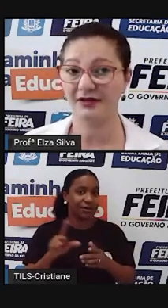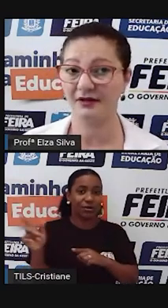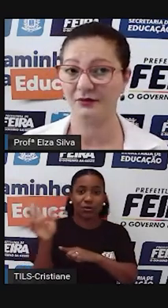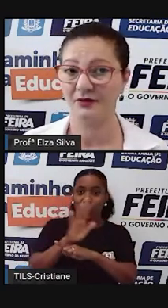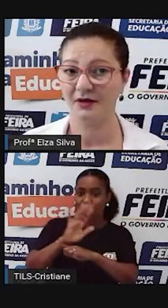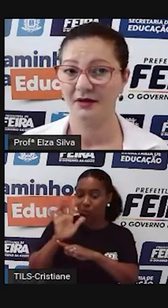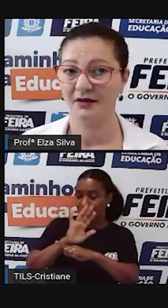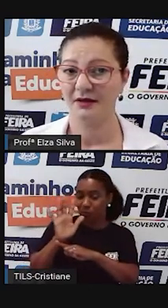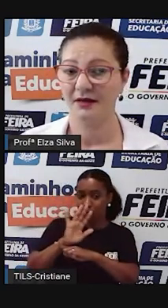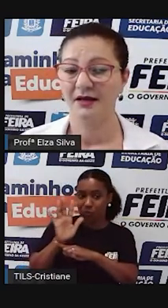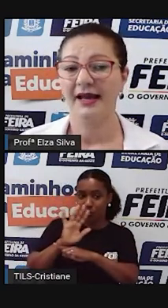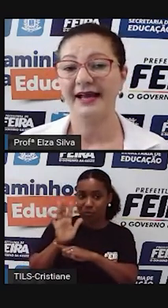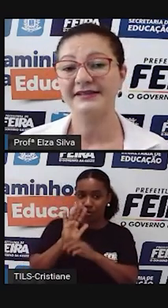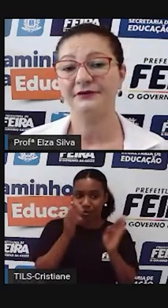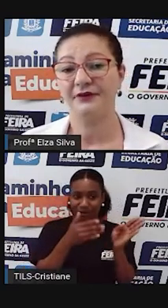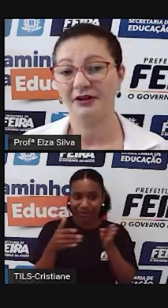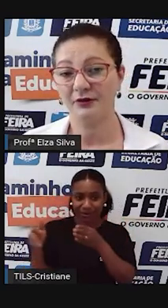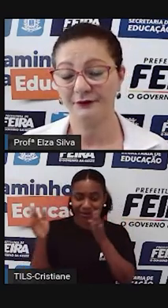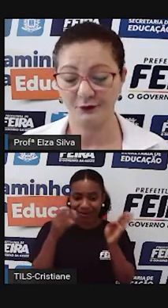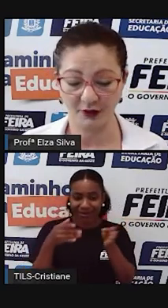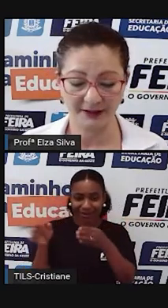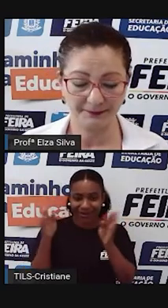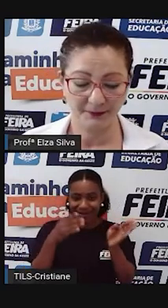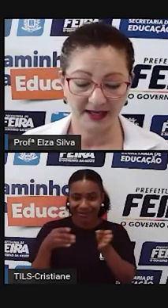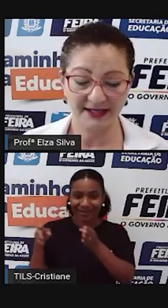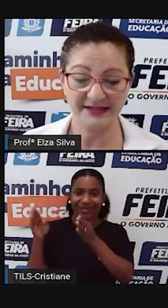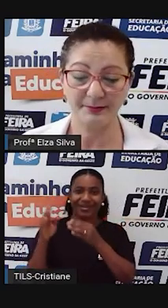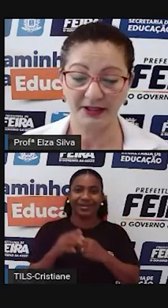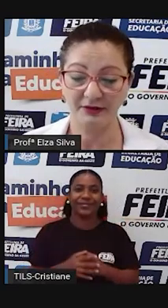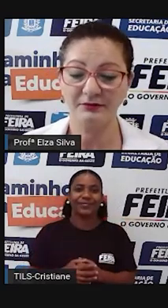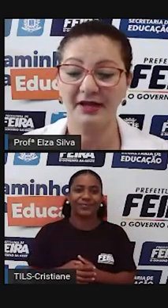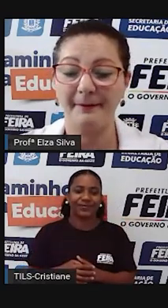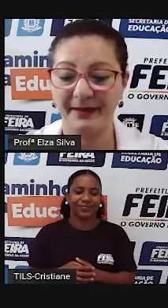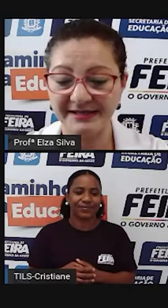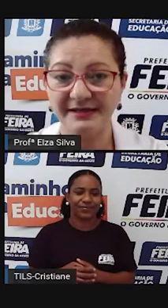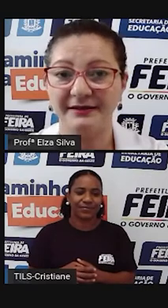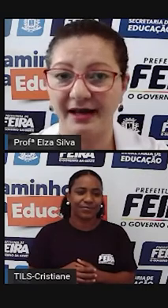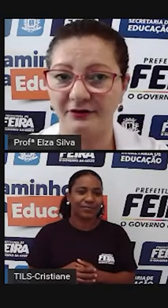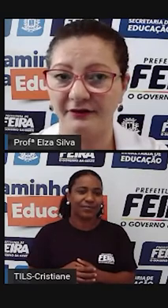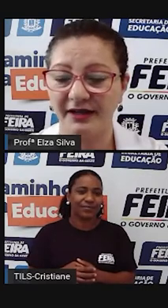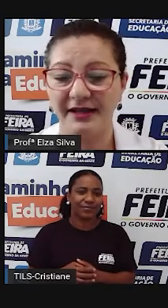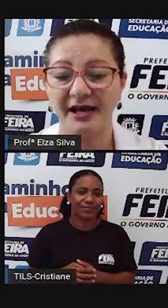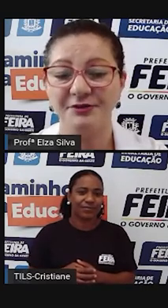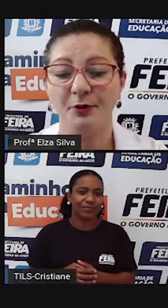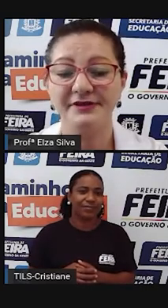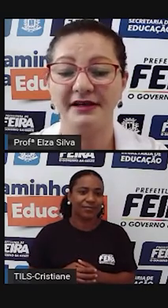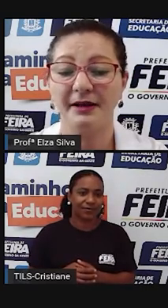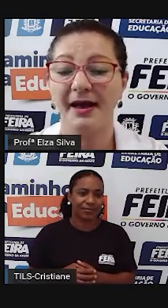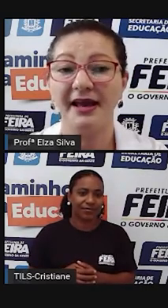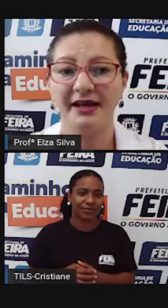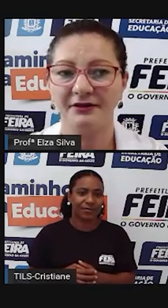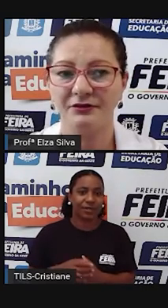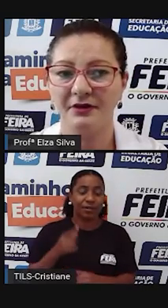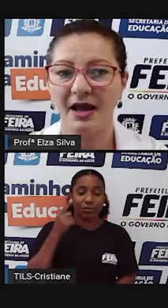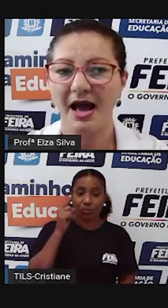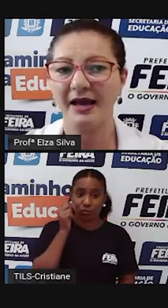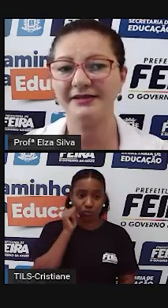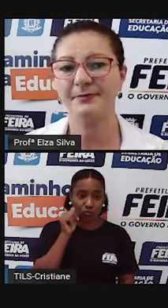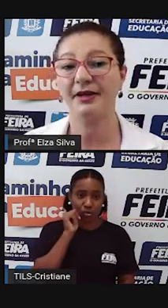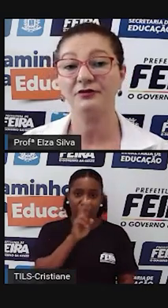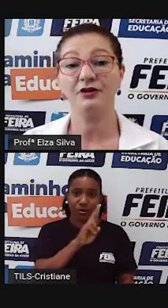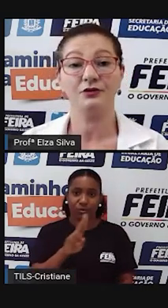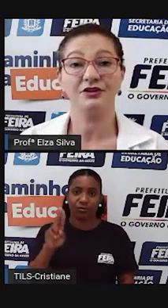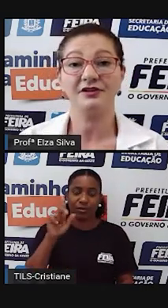esse vídeo. Esse vídeo que foi exibido, né, apresentado, na verdade, por Luciana Barreto